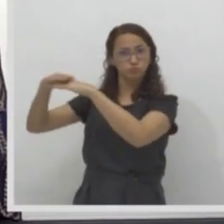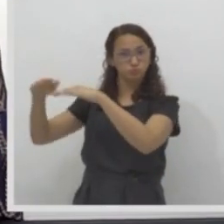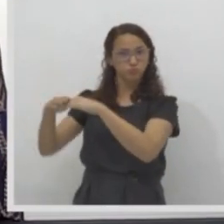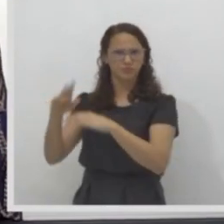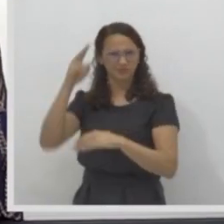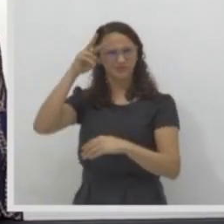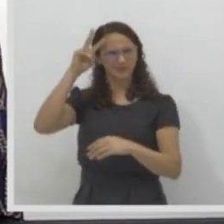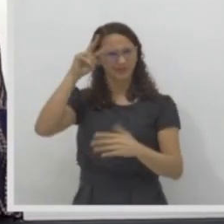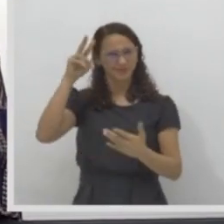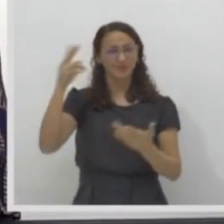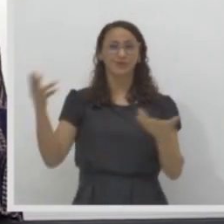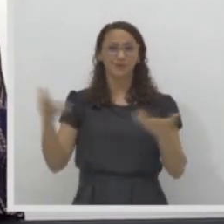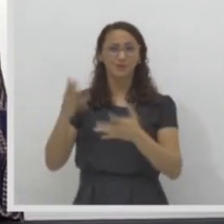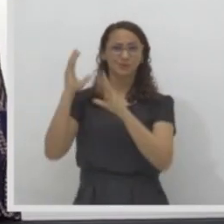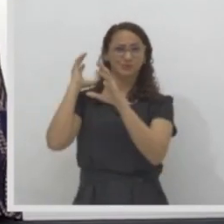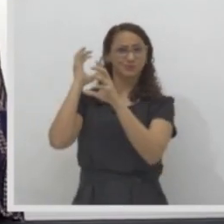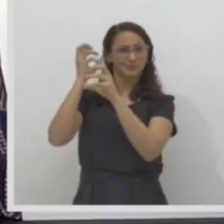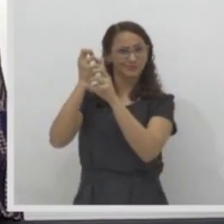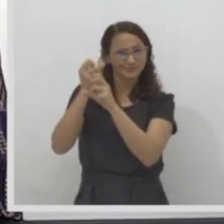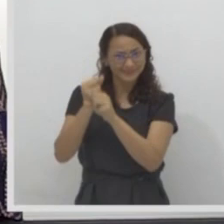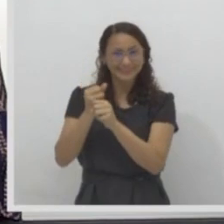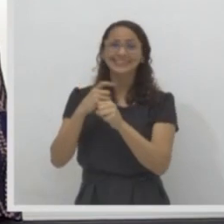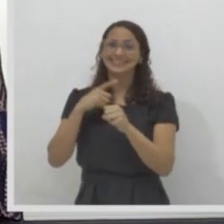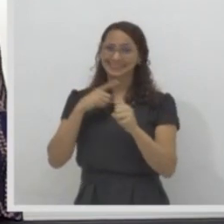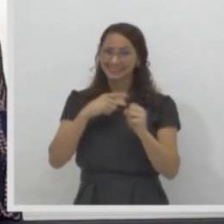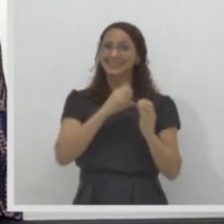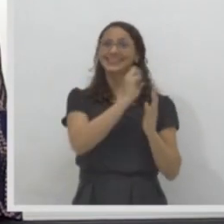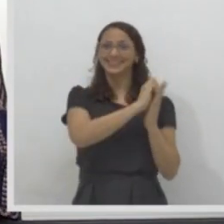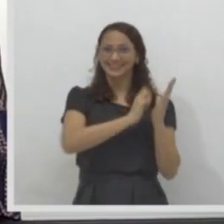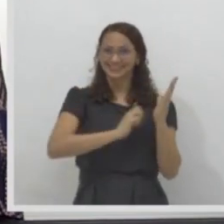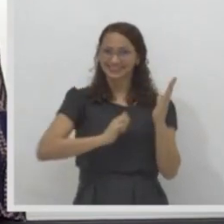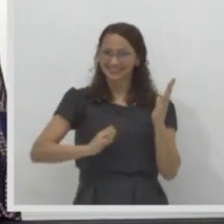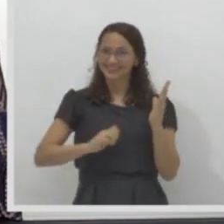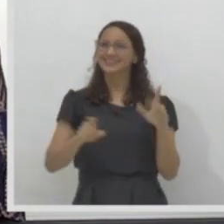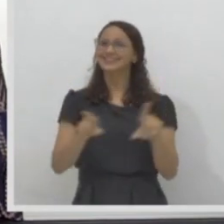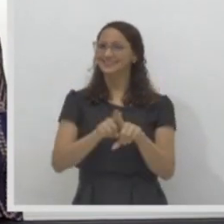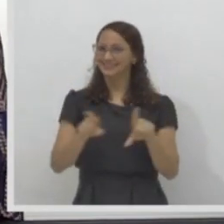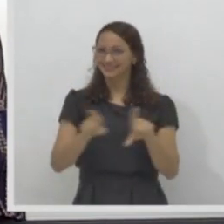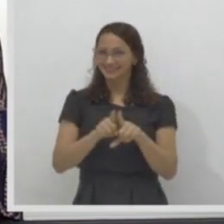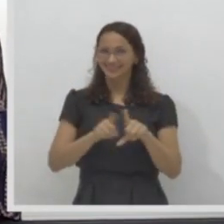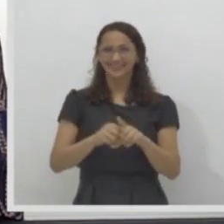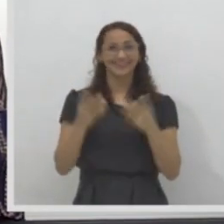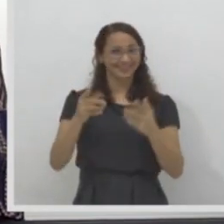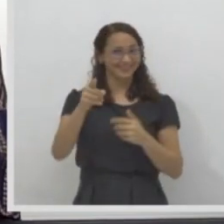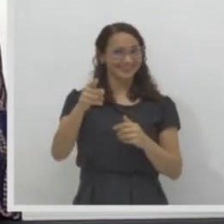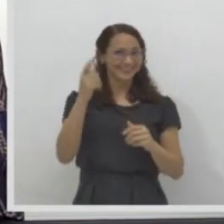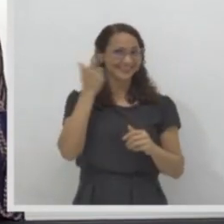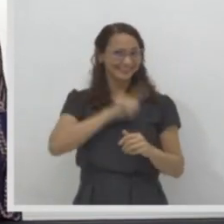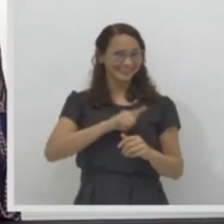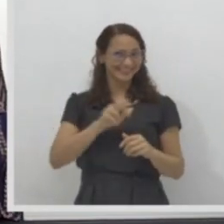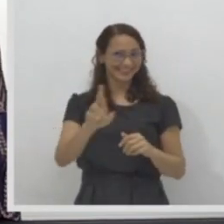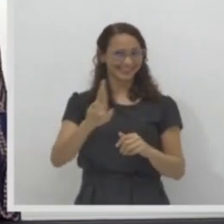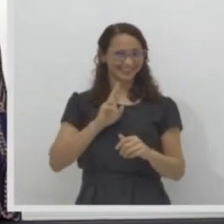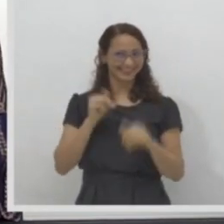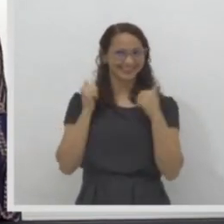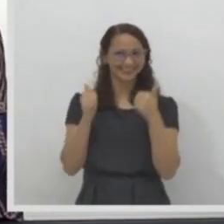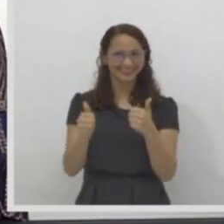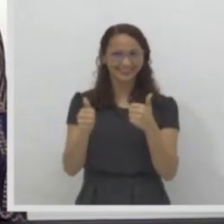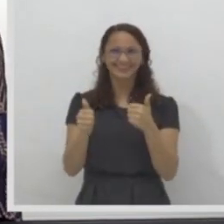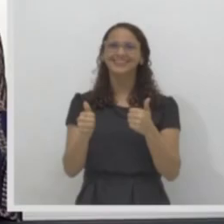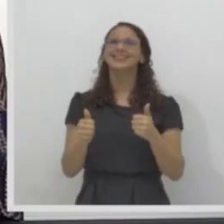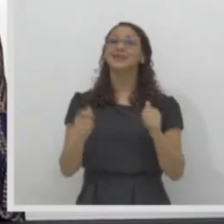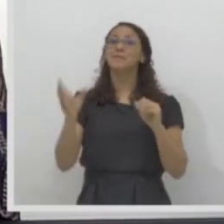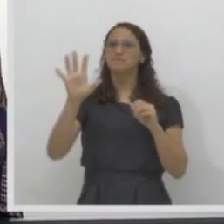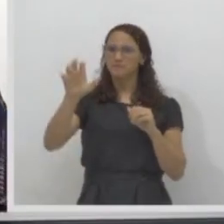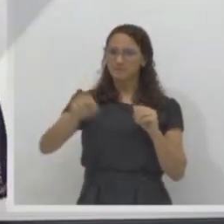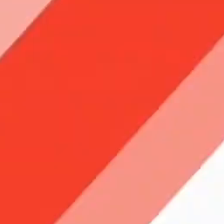sobre esses assuntos e eu espero que você consiga acertar, tá bem? Pegue aí o seu caderno, o seu lápis e anote o tema da aula de hoje.